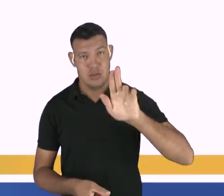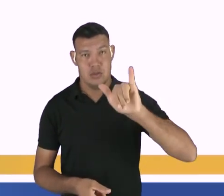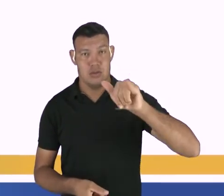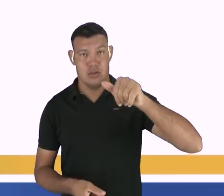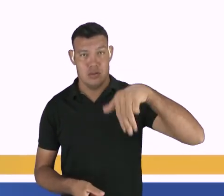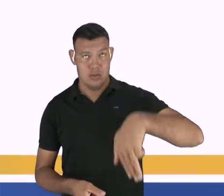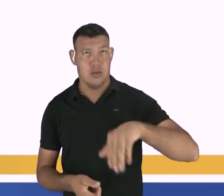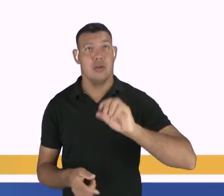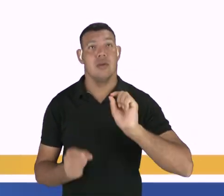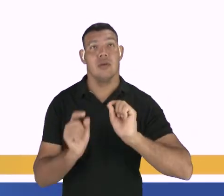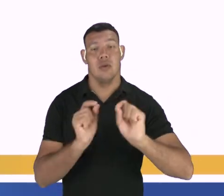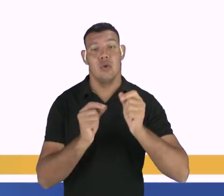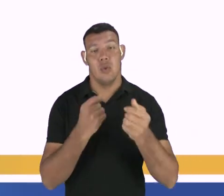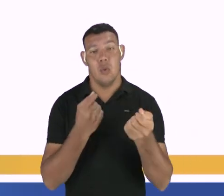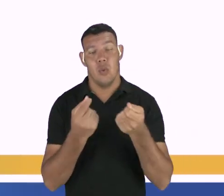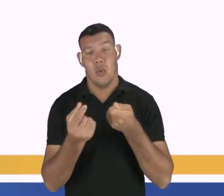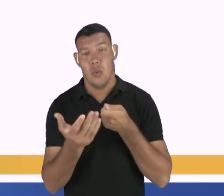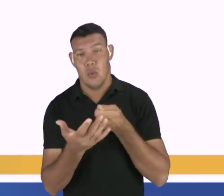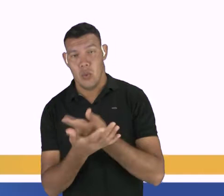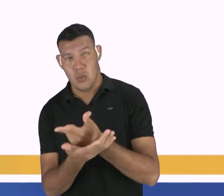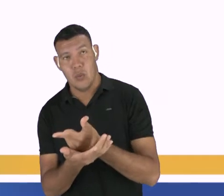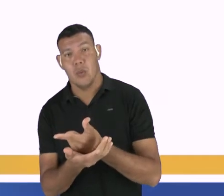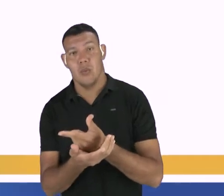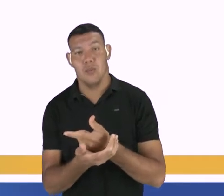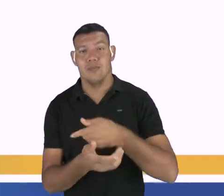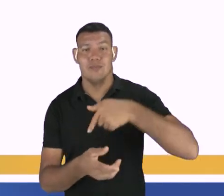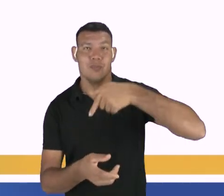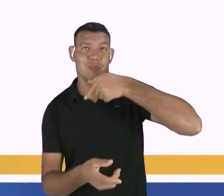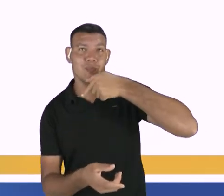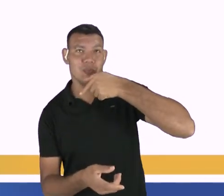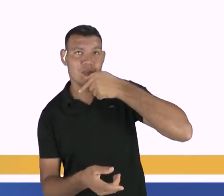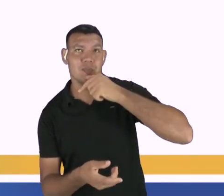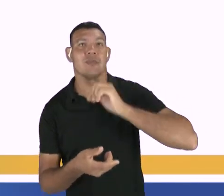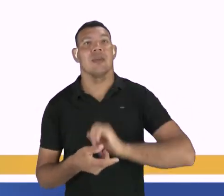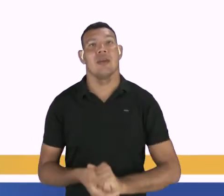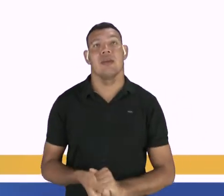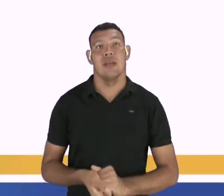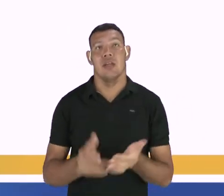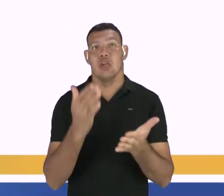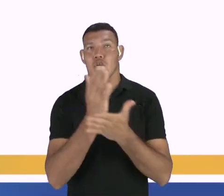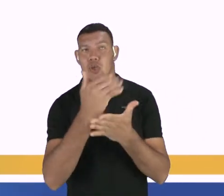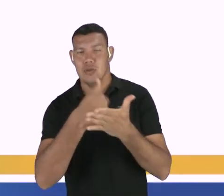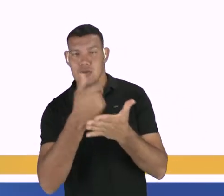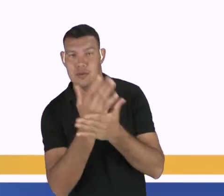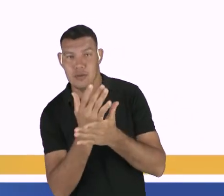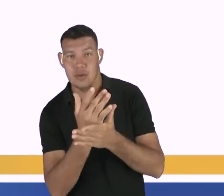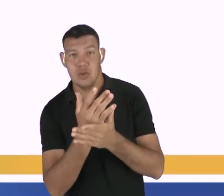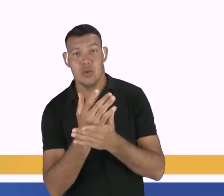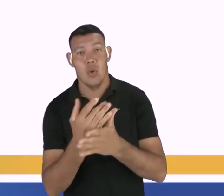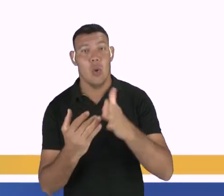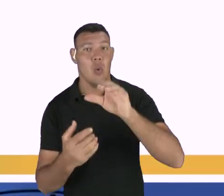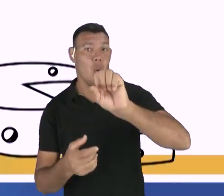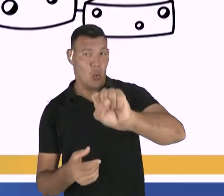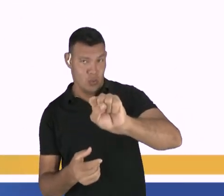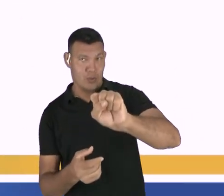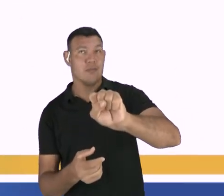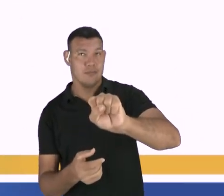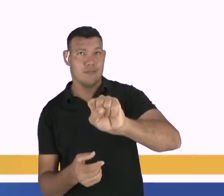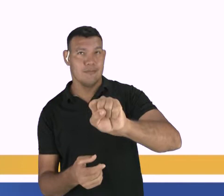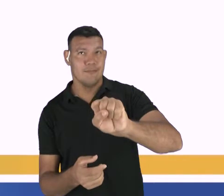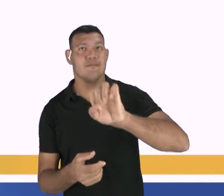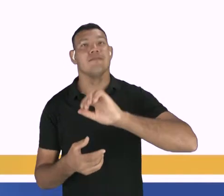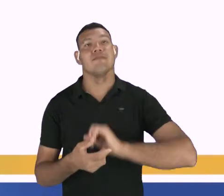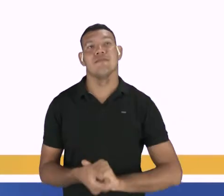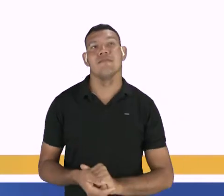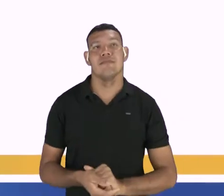e guardou o restante. Qual é a fração que representa a parte do queijo que ele guardou? Então, ele dividiu esse